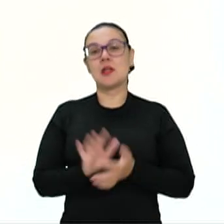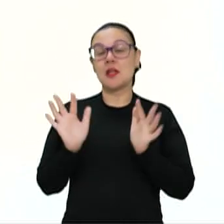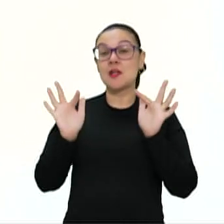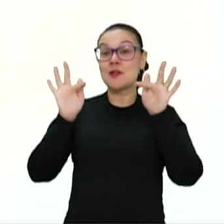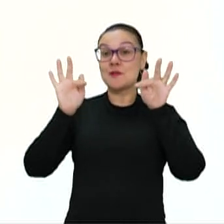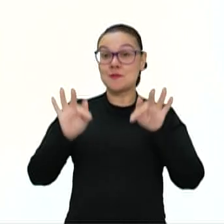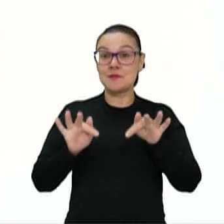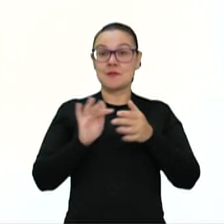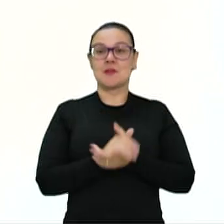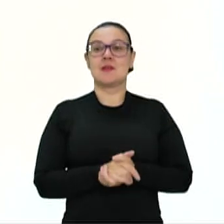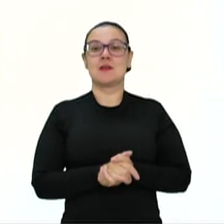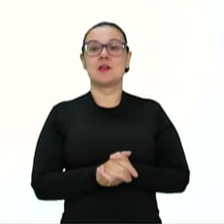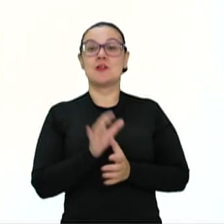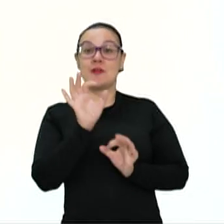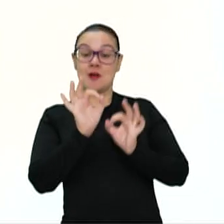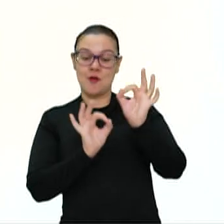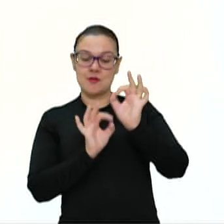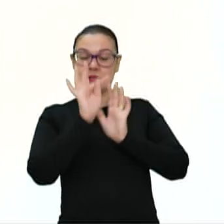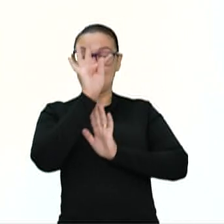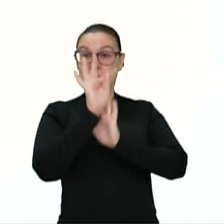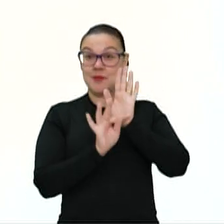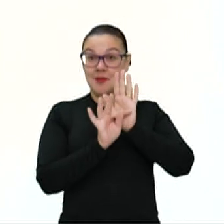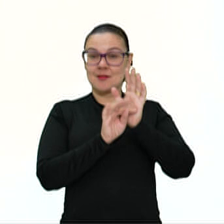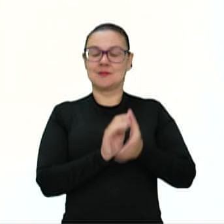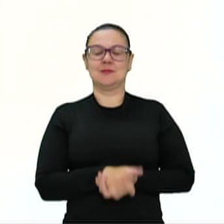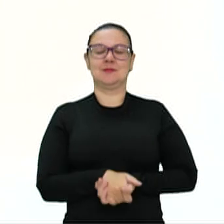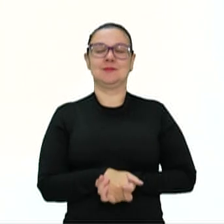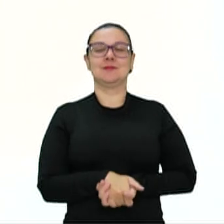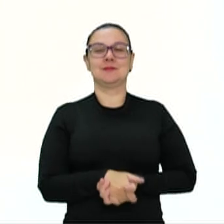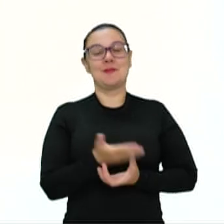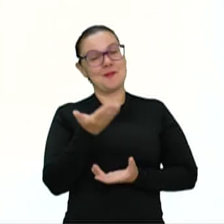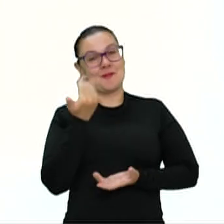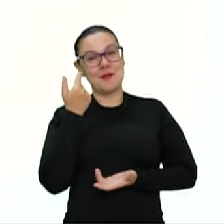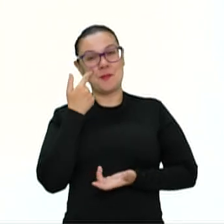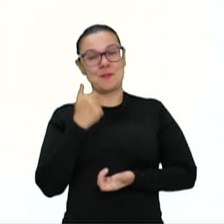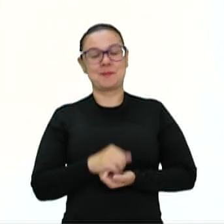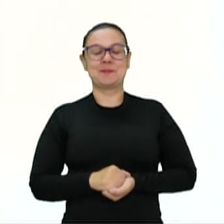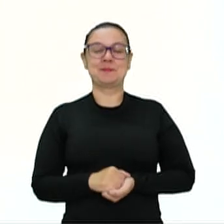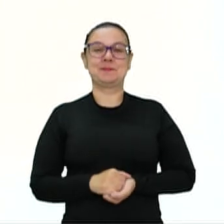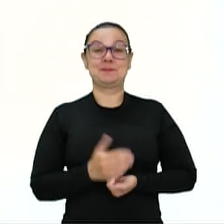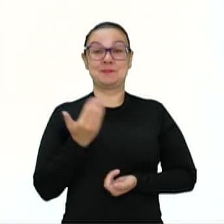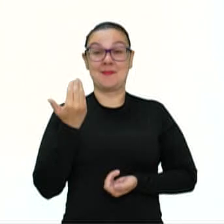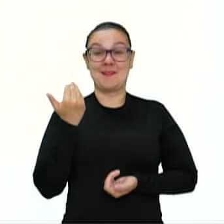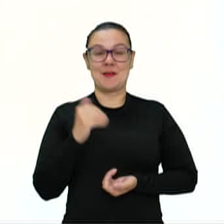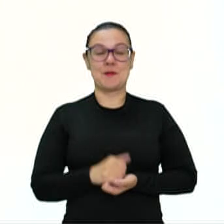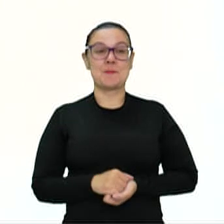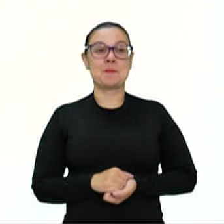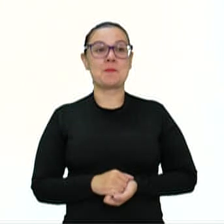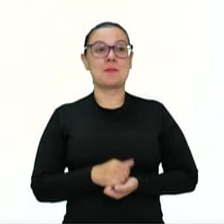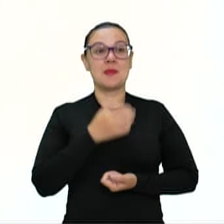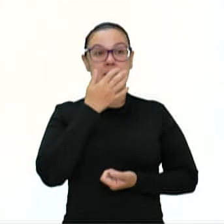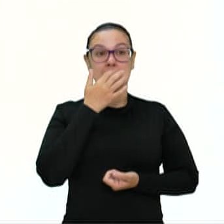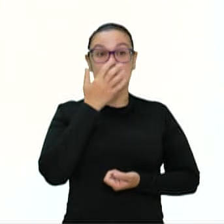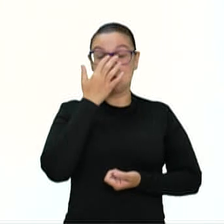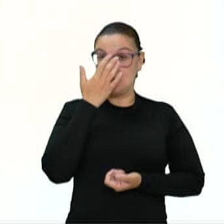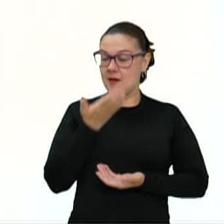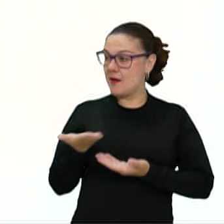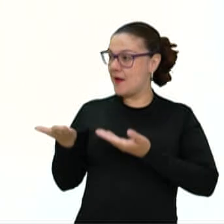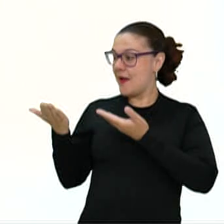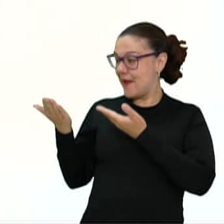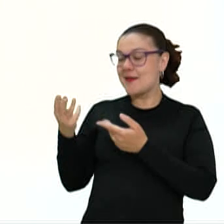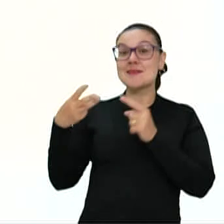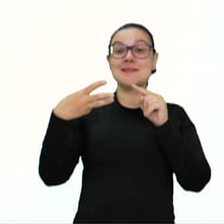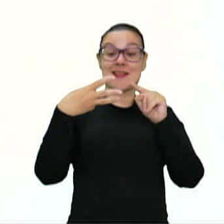fim, nós vamos produzir um texto audiovisual. Você vem comigo? Vamos lá, então. Vamos continuando aqui. Essa é a